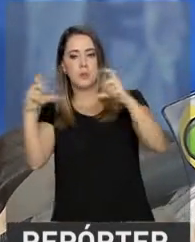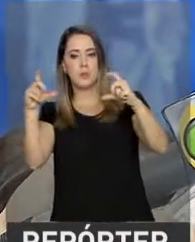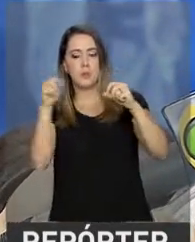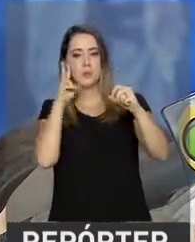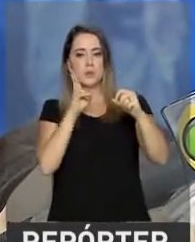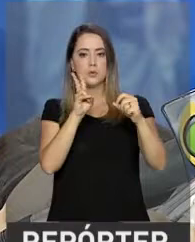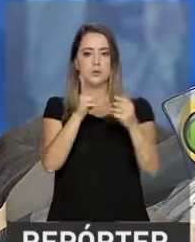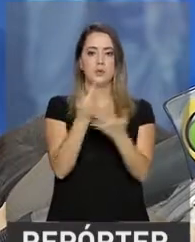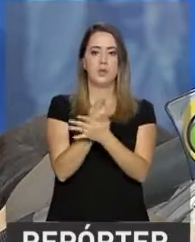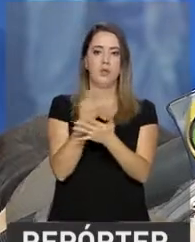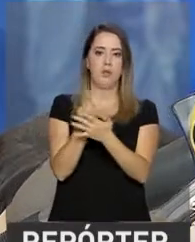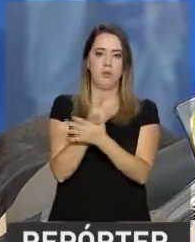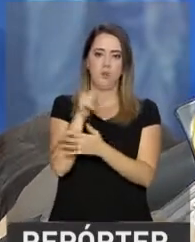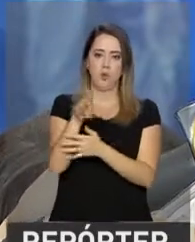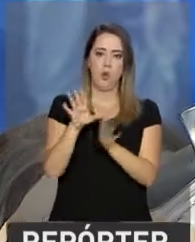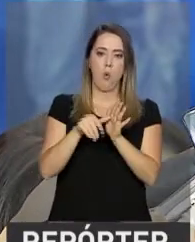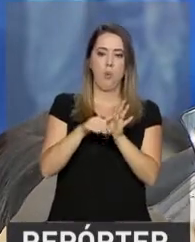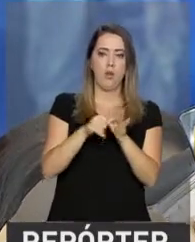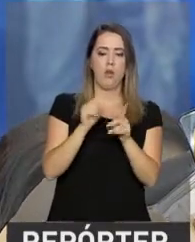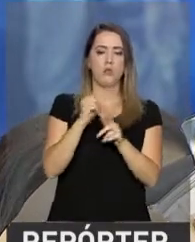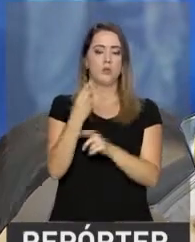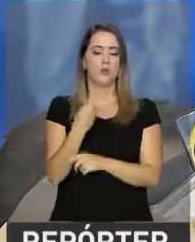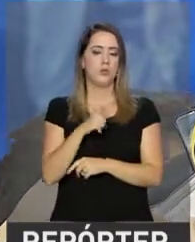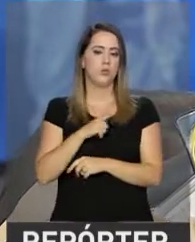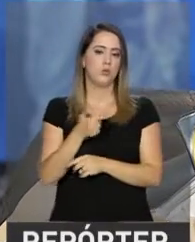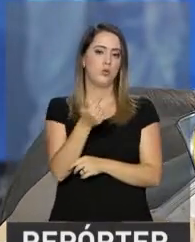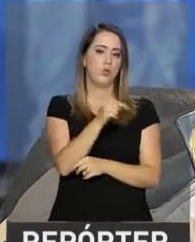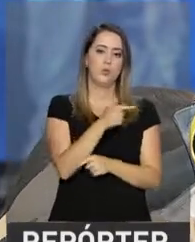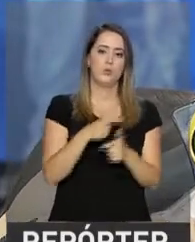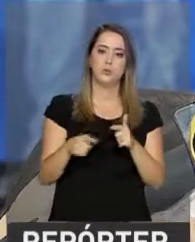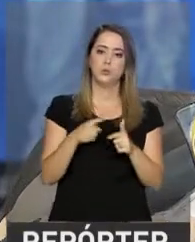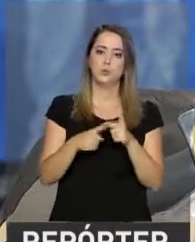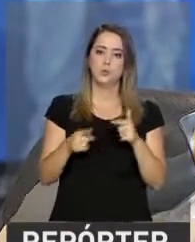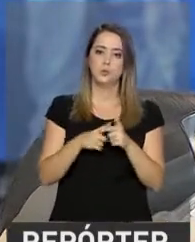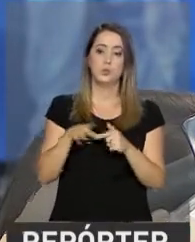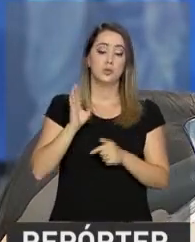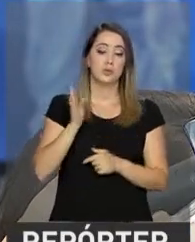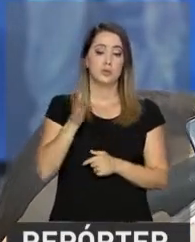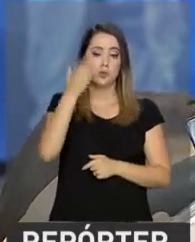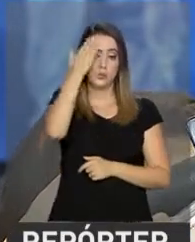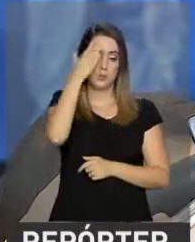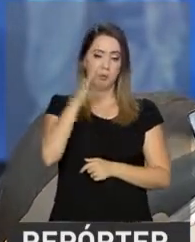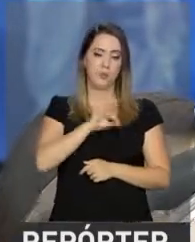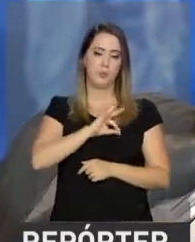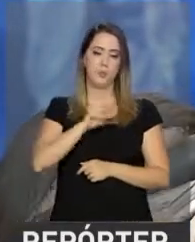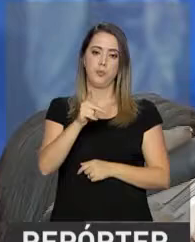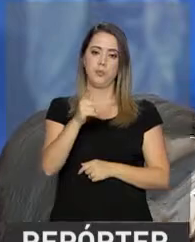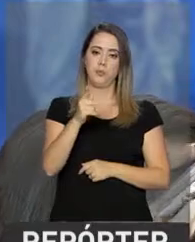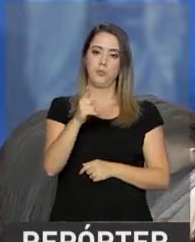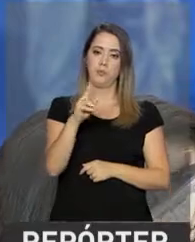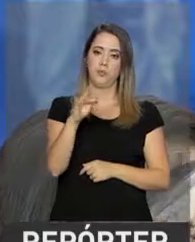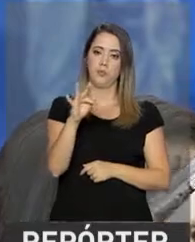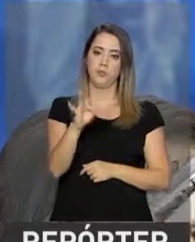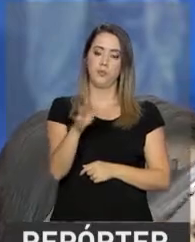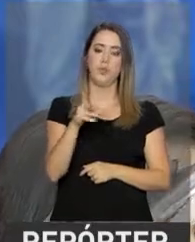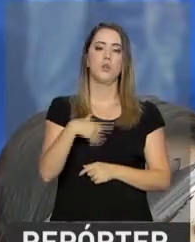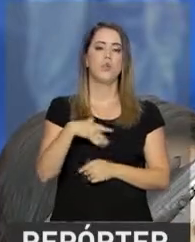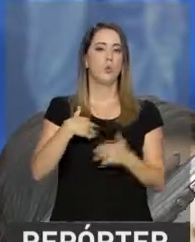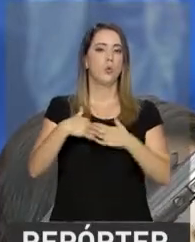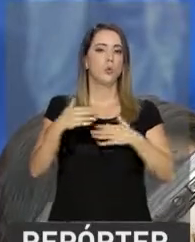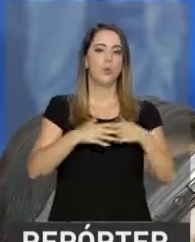estava regular se aquele veículo roubado ou a algum outro tipo de registo imediatamente a polícia rodoviária federal é acionado em qualquer